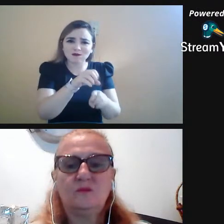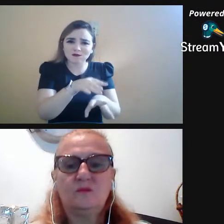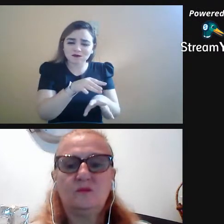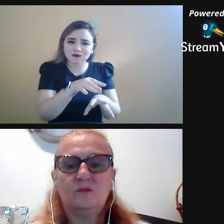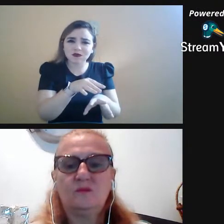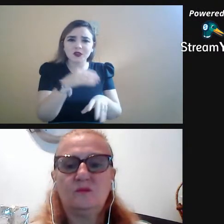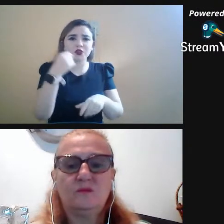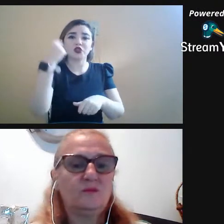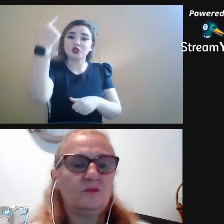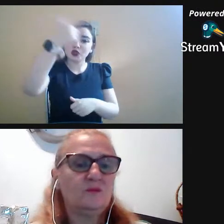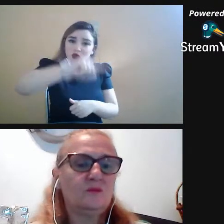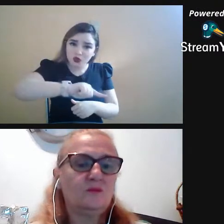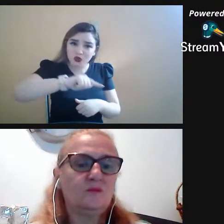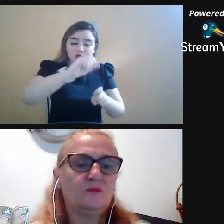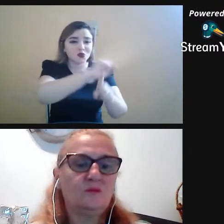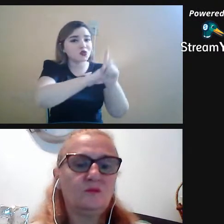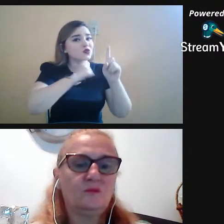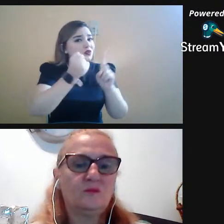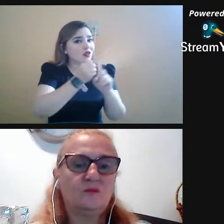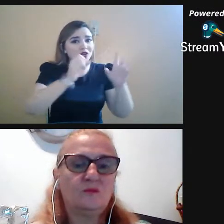reeducar a sociedade de como